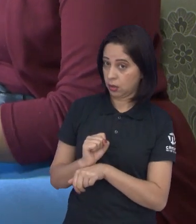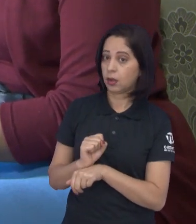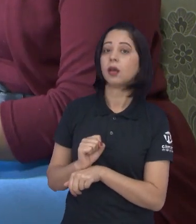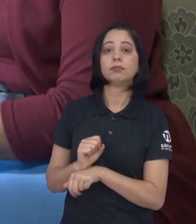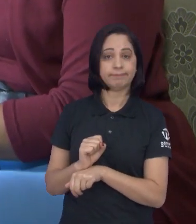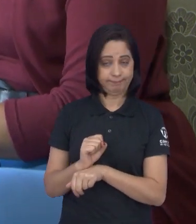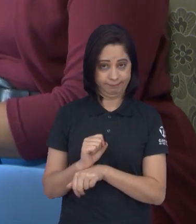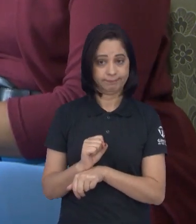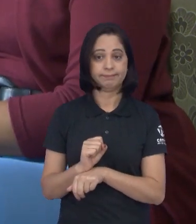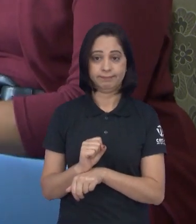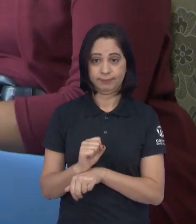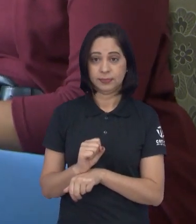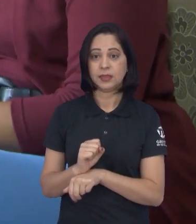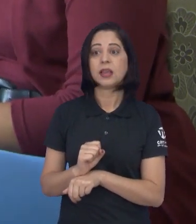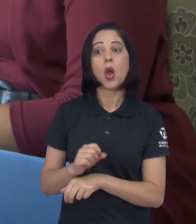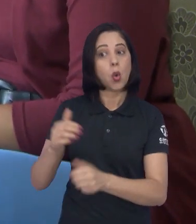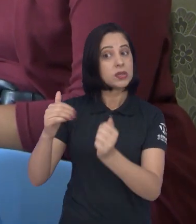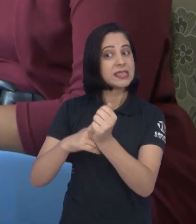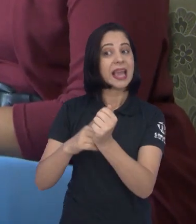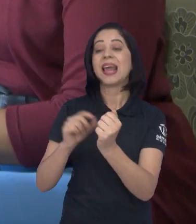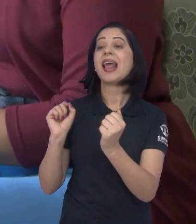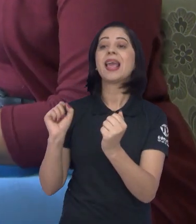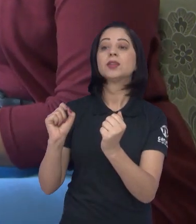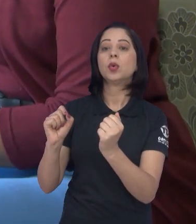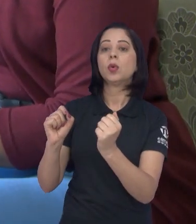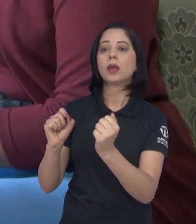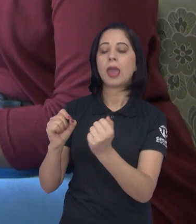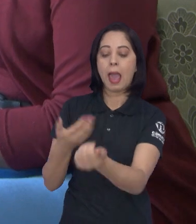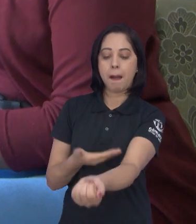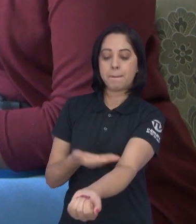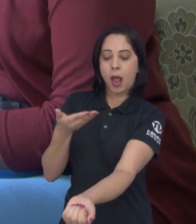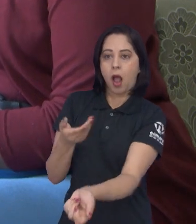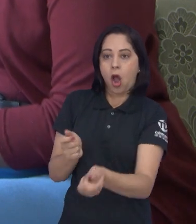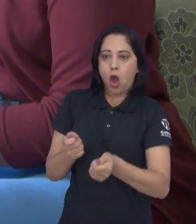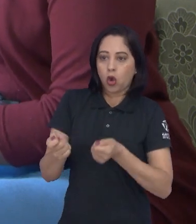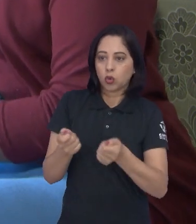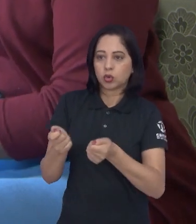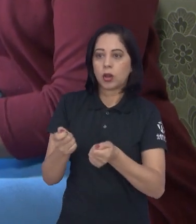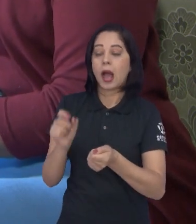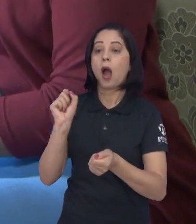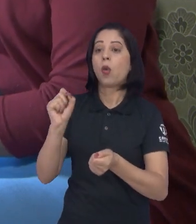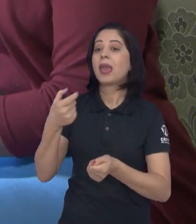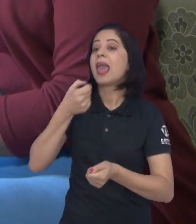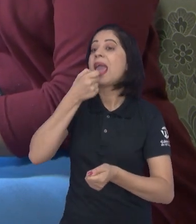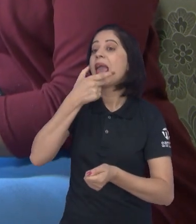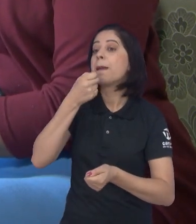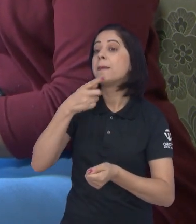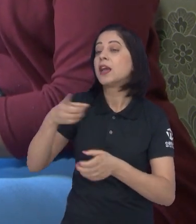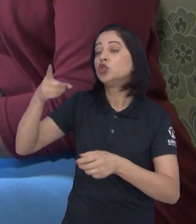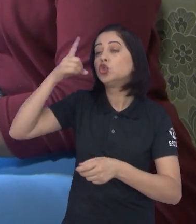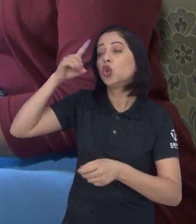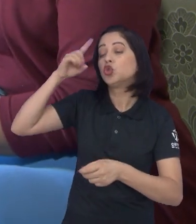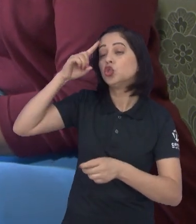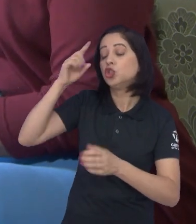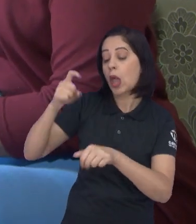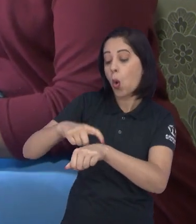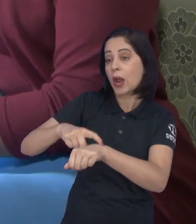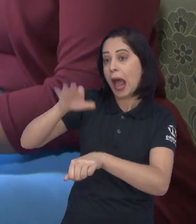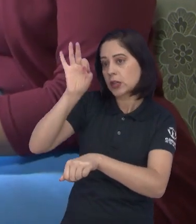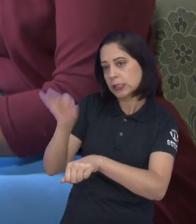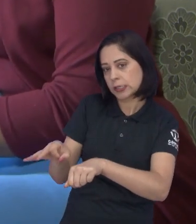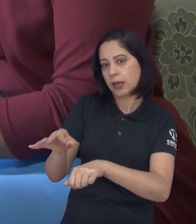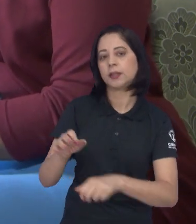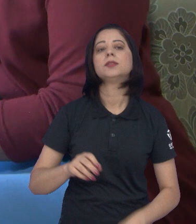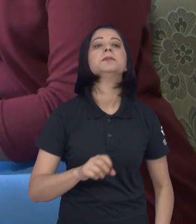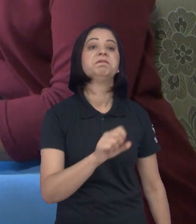gente né Don leonese que esse é o segredo para manter uma pressão controlada né isso eu faço sempre regularmente